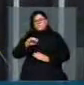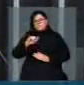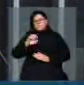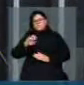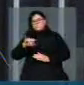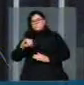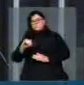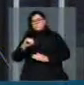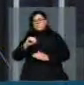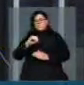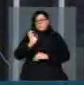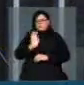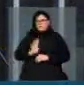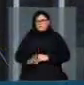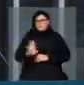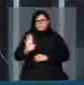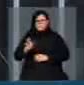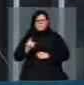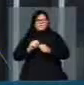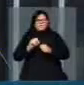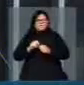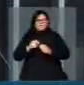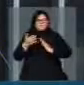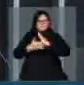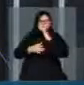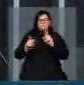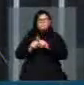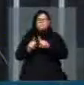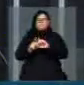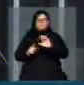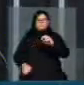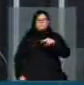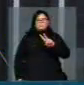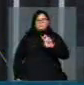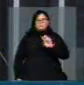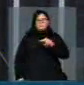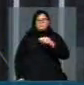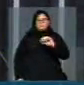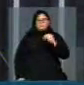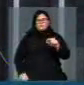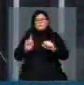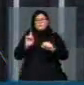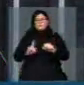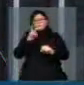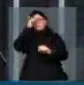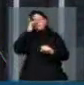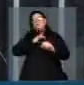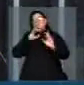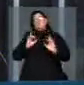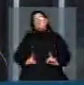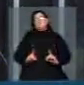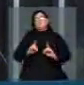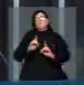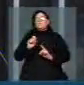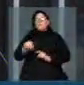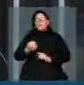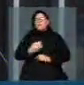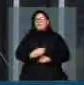ratificaram a Convenção, as ações nesse campo que se orientaram pelo Plano Nacional dos Direitos da Pessoa com Deficiência, Viver Sem